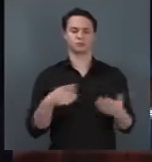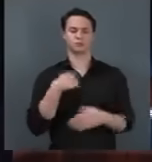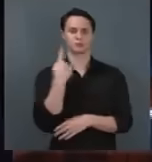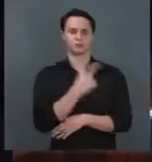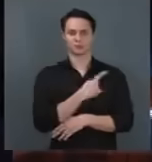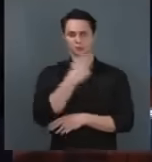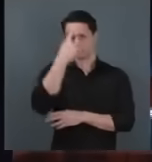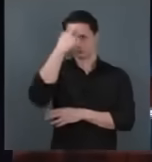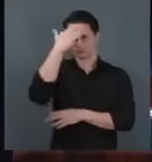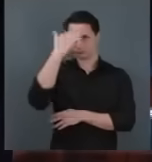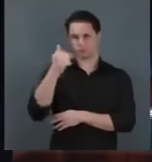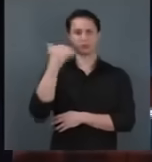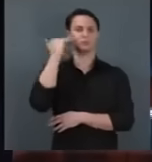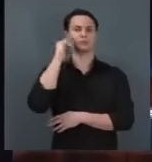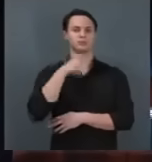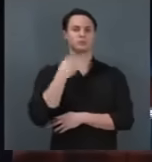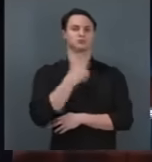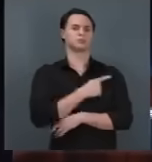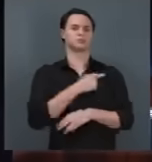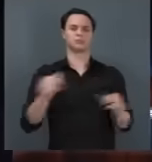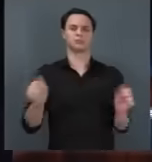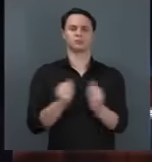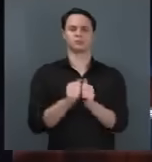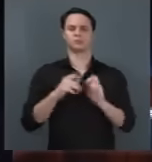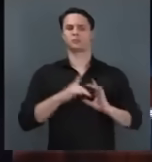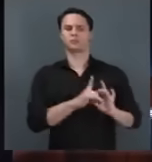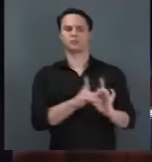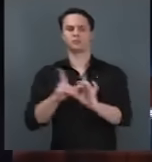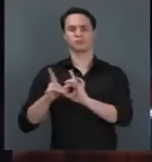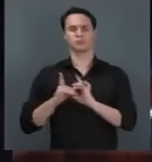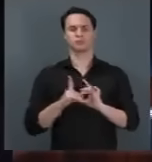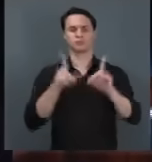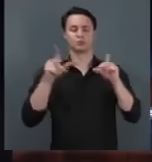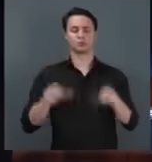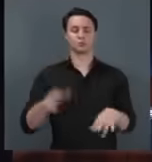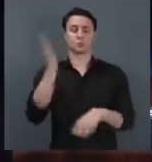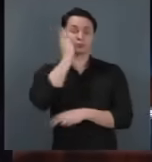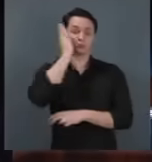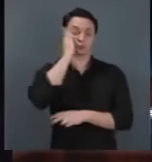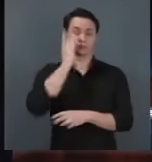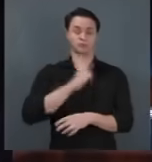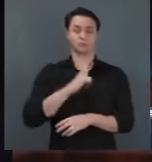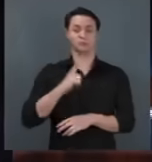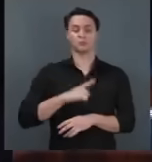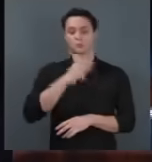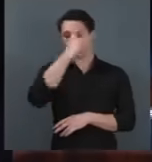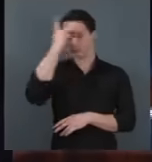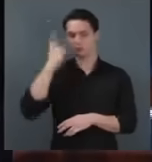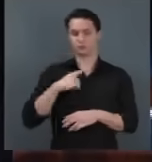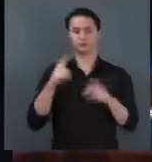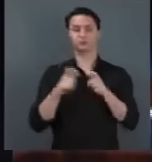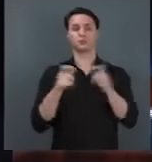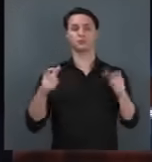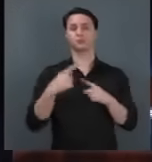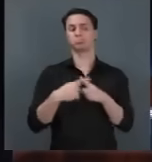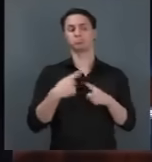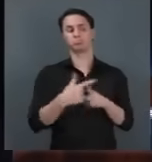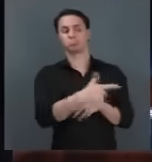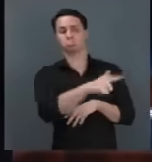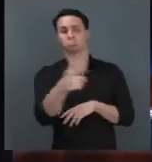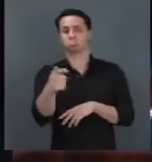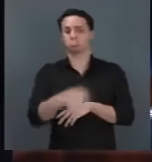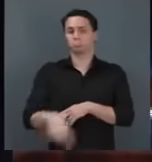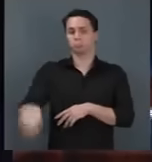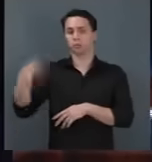eu entendo que estaremos todos à disposição. Agora não dá para dizer, olha, os mais vulneráveis é que vão pagar a conta, porque os outros não